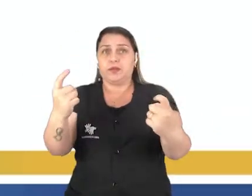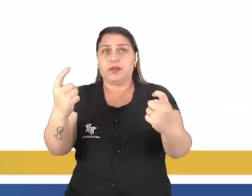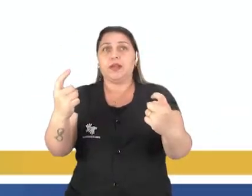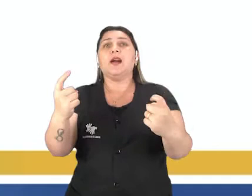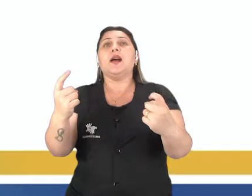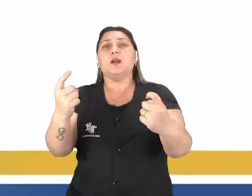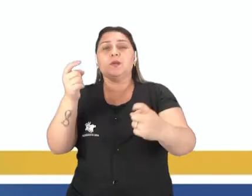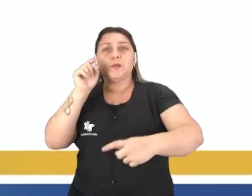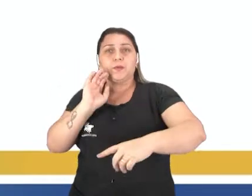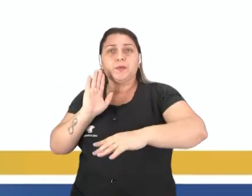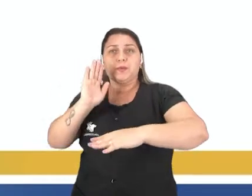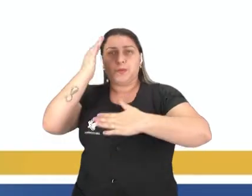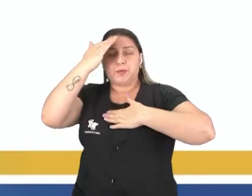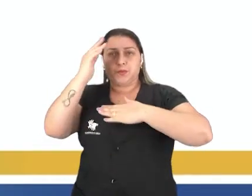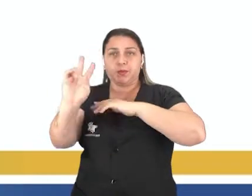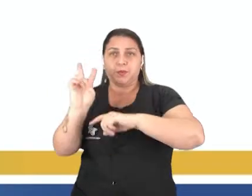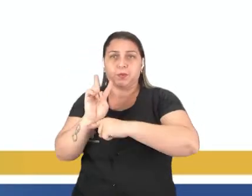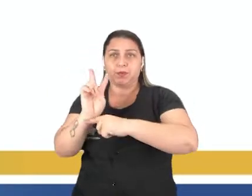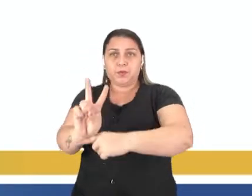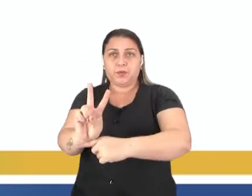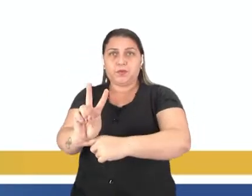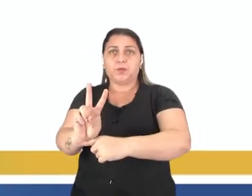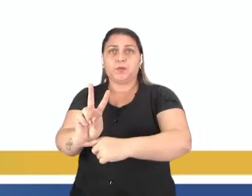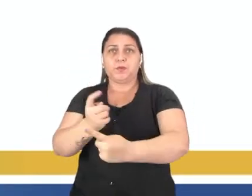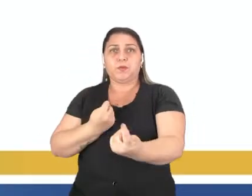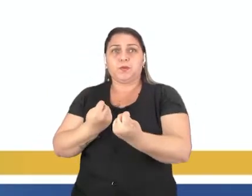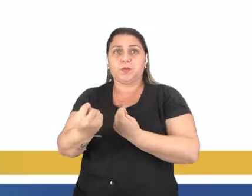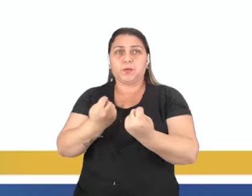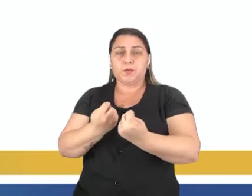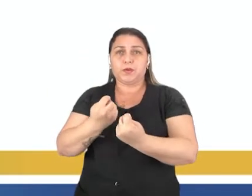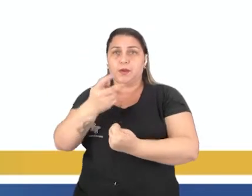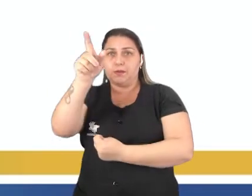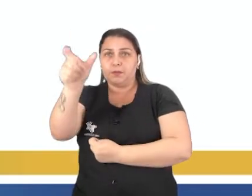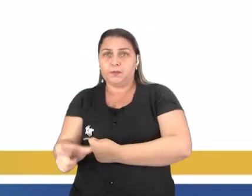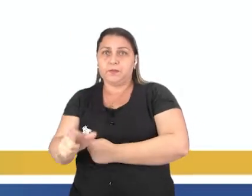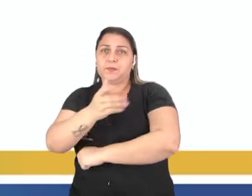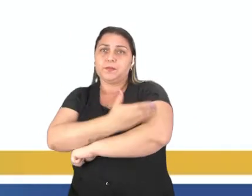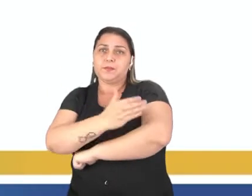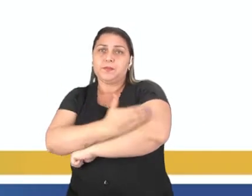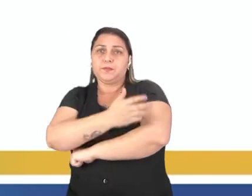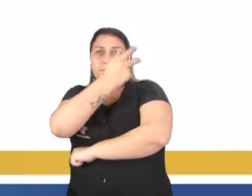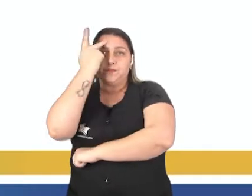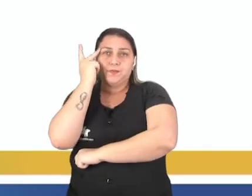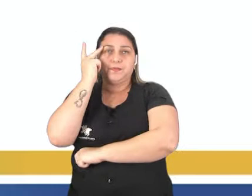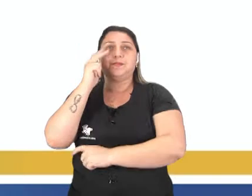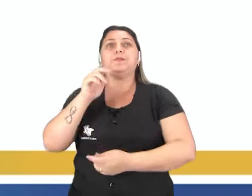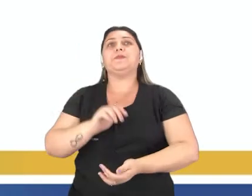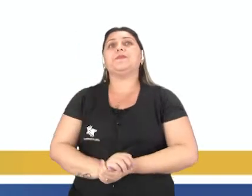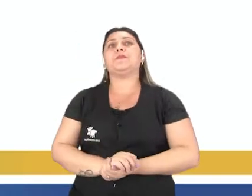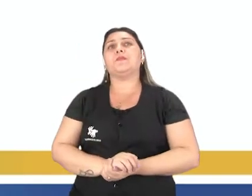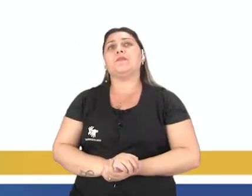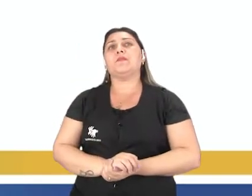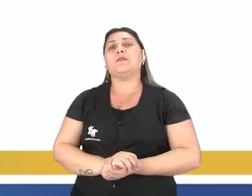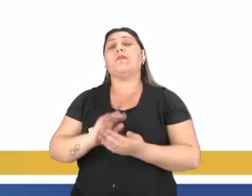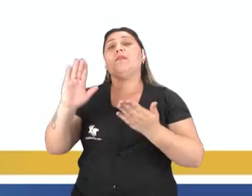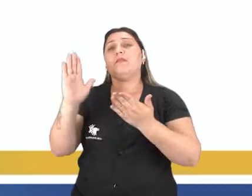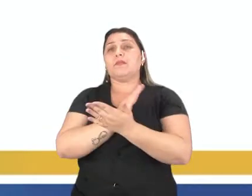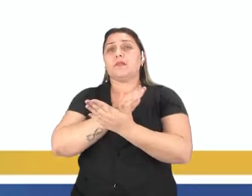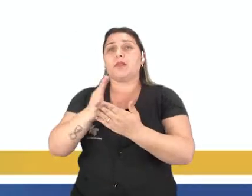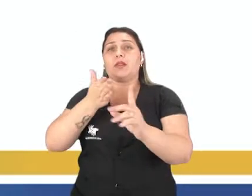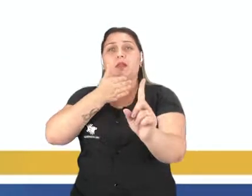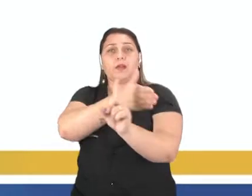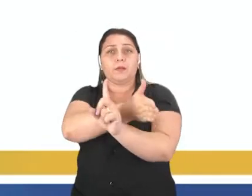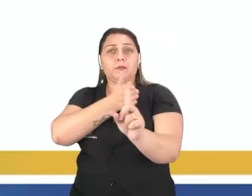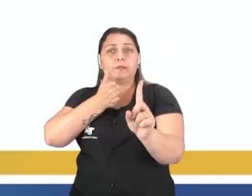e sim a autodefesa e autocontrole do praticante, né? E aí a gente colocou algumas